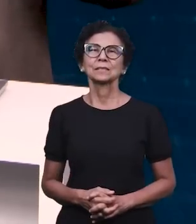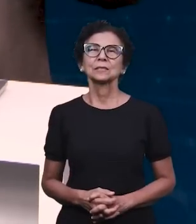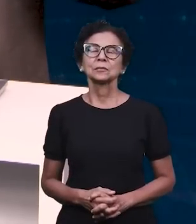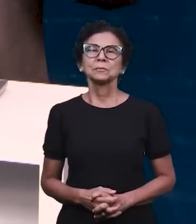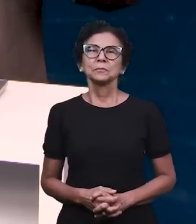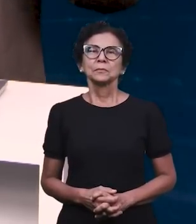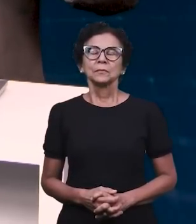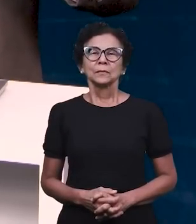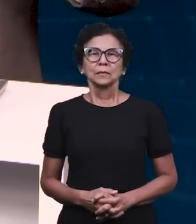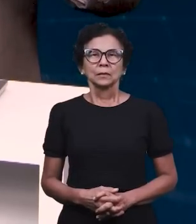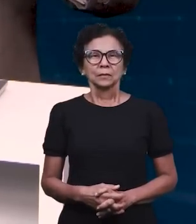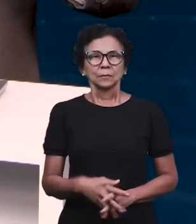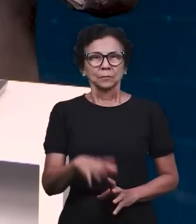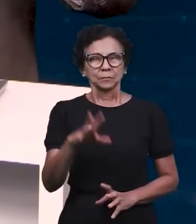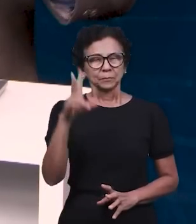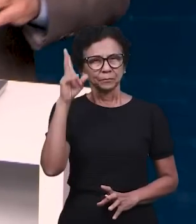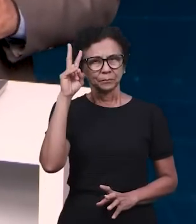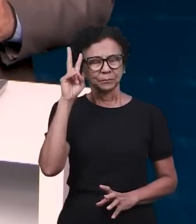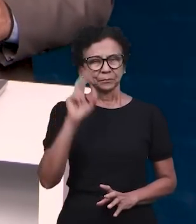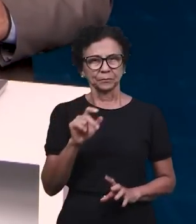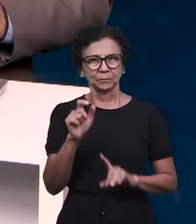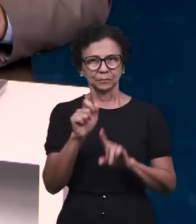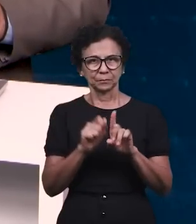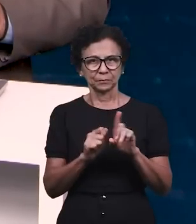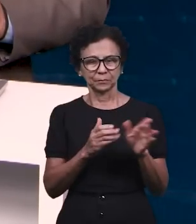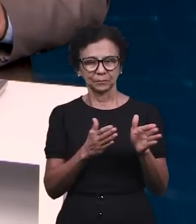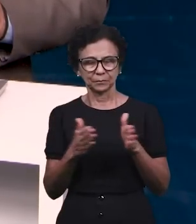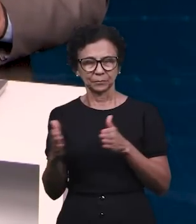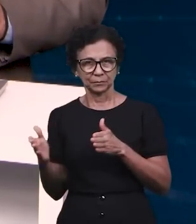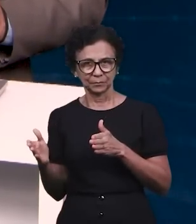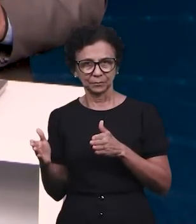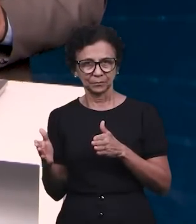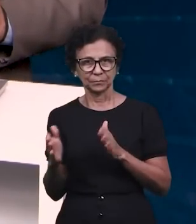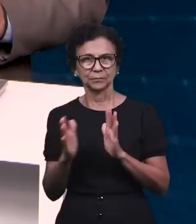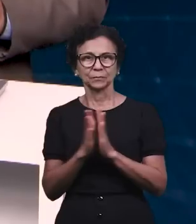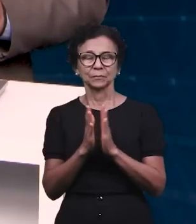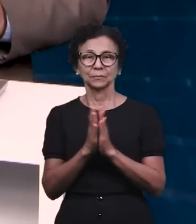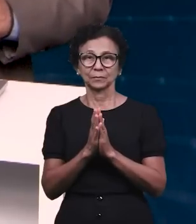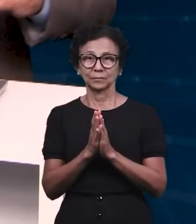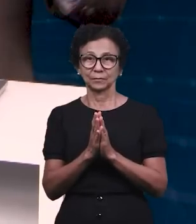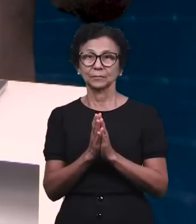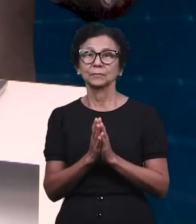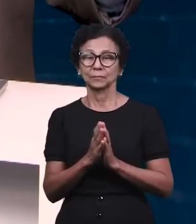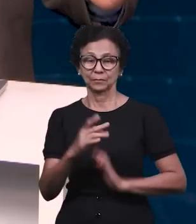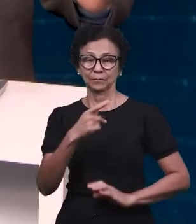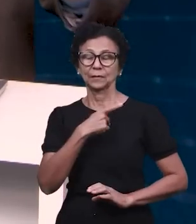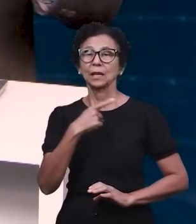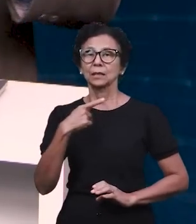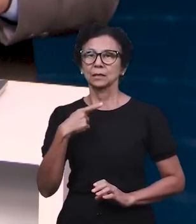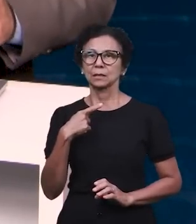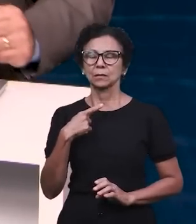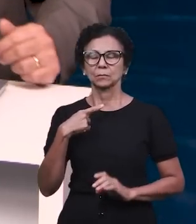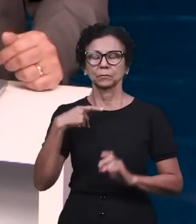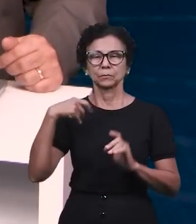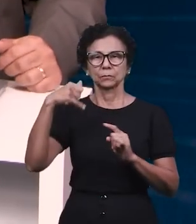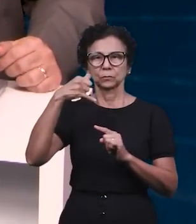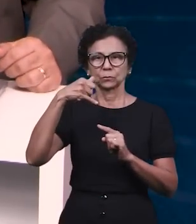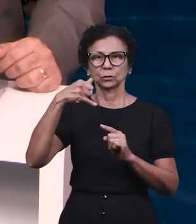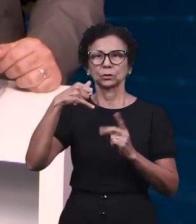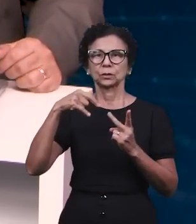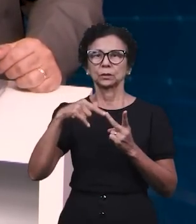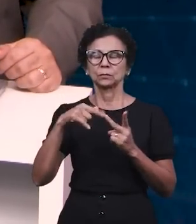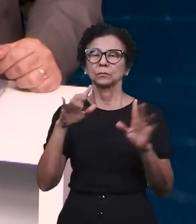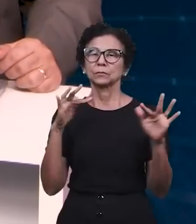só, lembrando mais uma vez que durante todo esse mês nós estamos orando pelos nossos pastores, hein? Estamos orando pelos pastores, ungidos e os